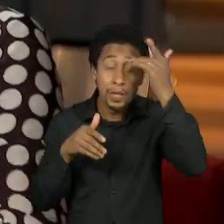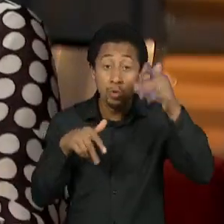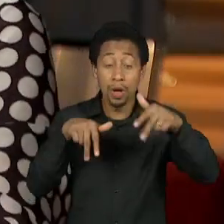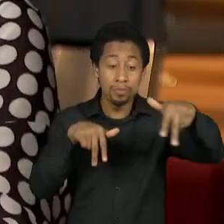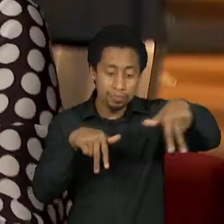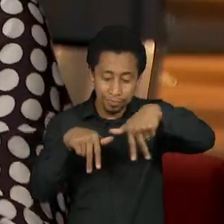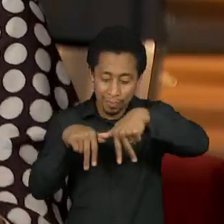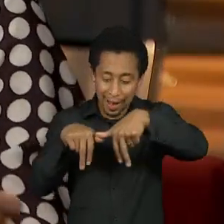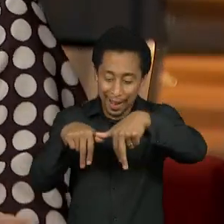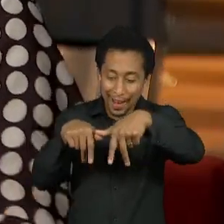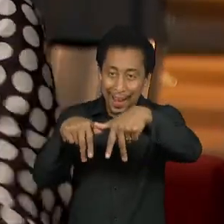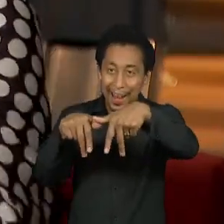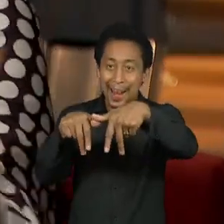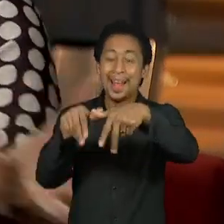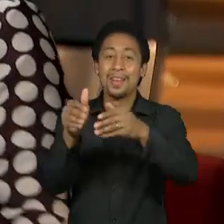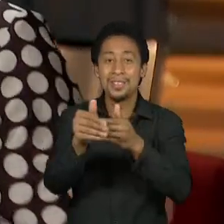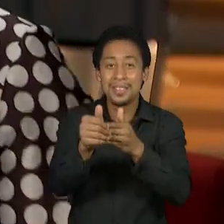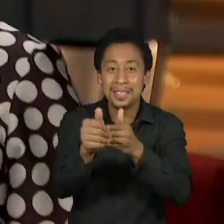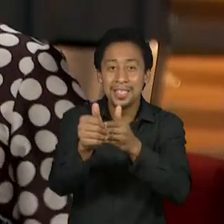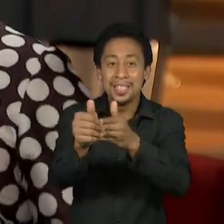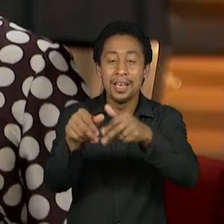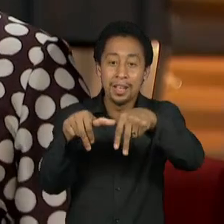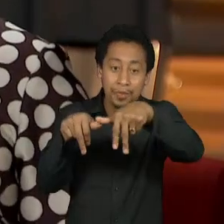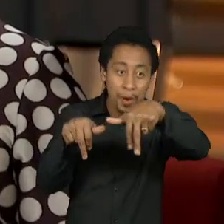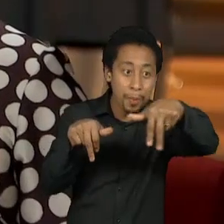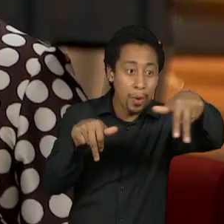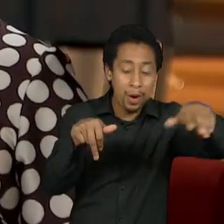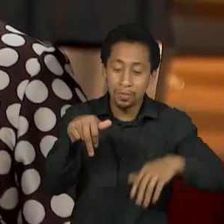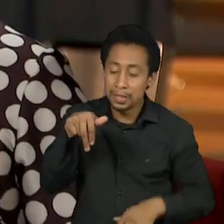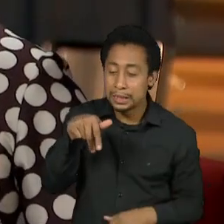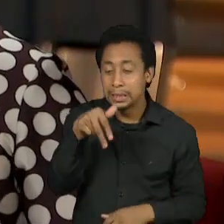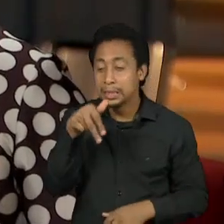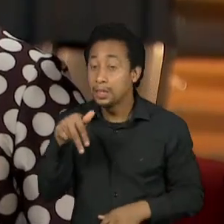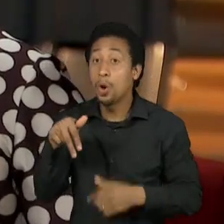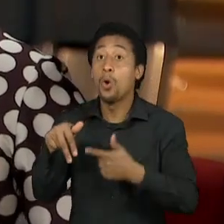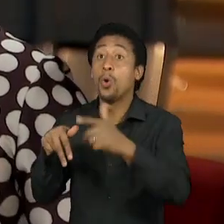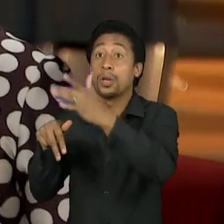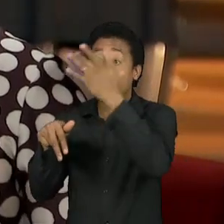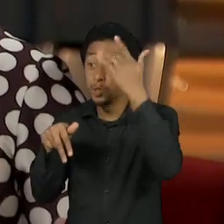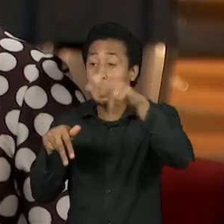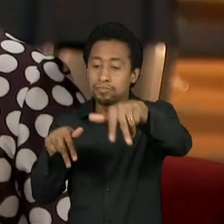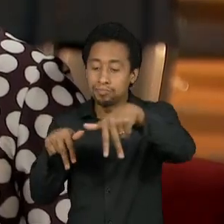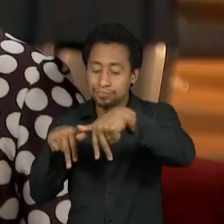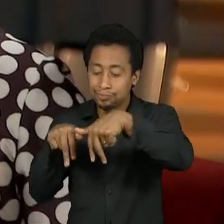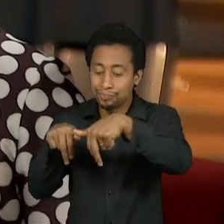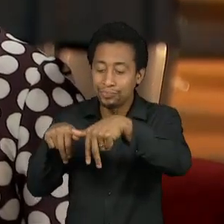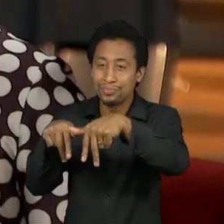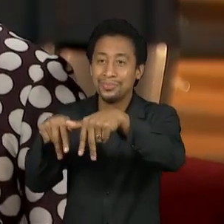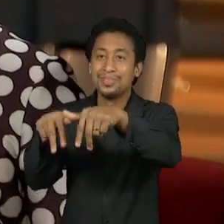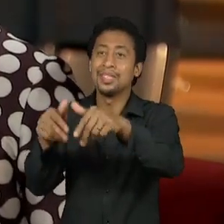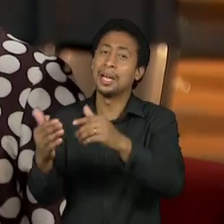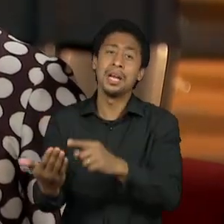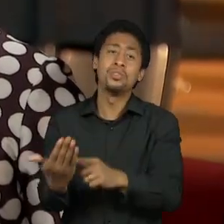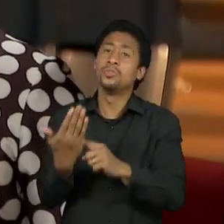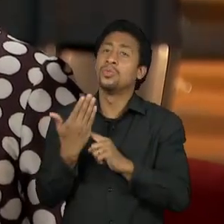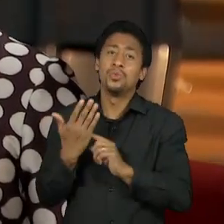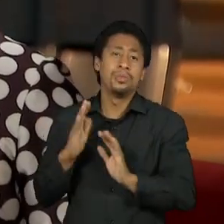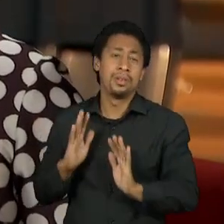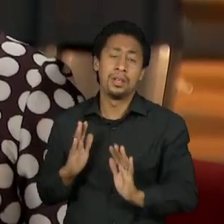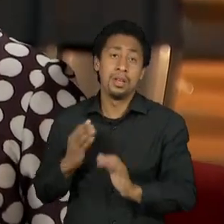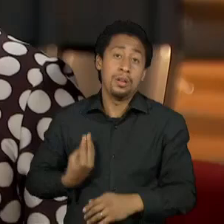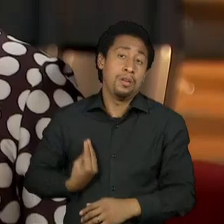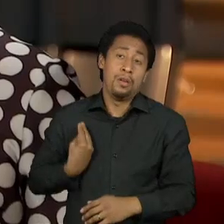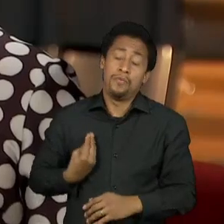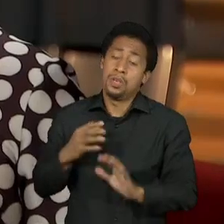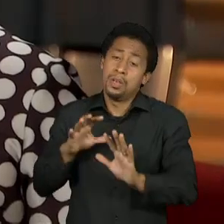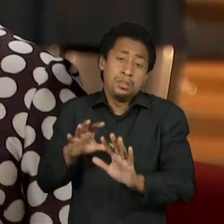Uhum. E o que a gente tem que ser é feliz. Eu acho que a vida tem que trazer para você essa procura e essa busca